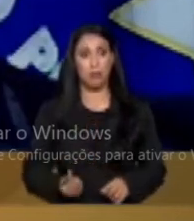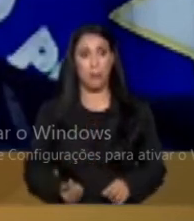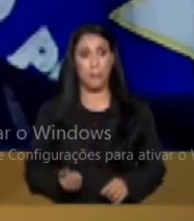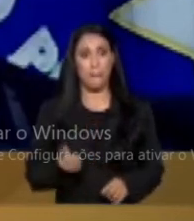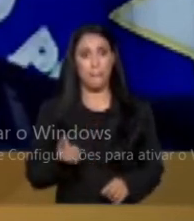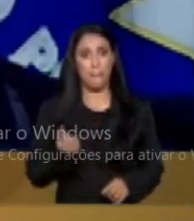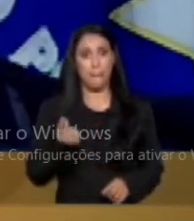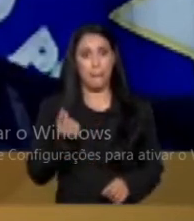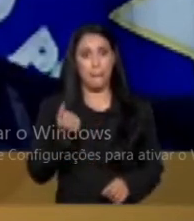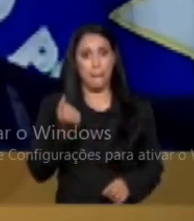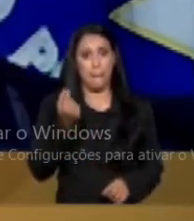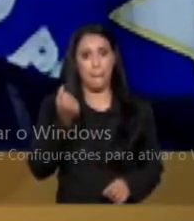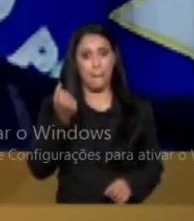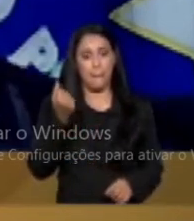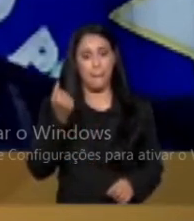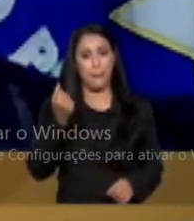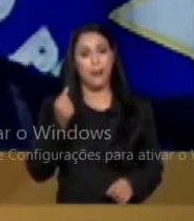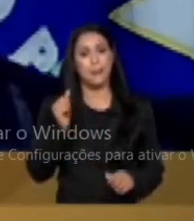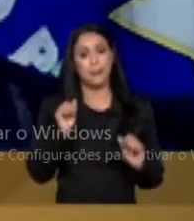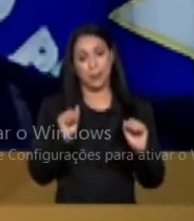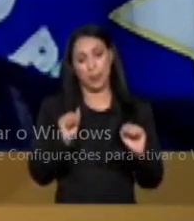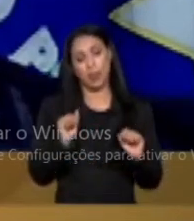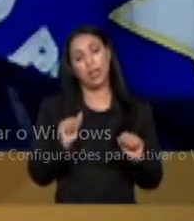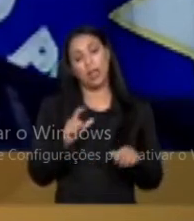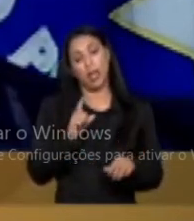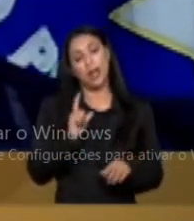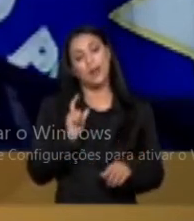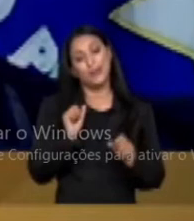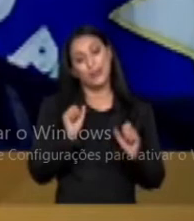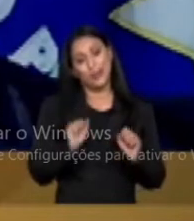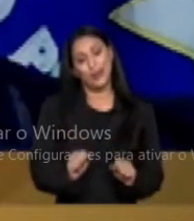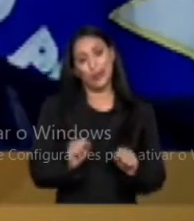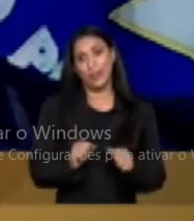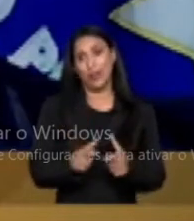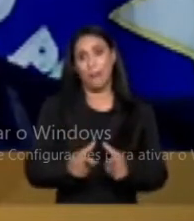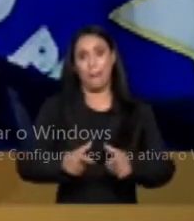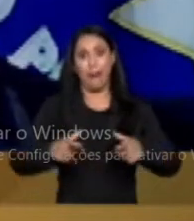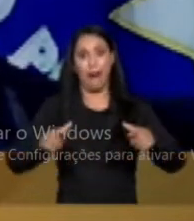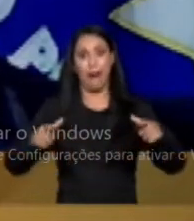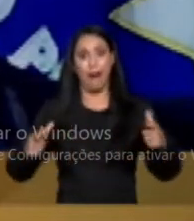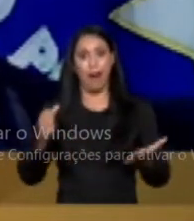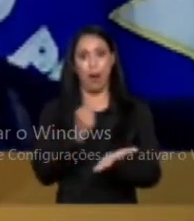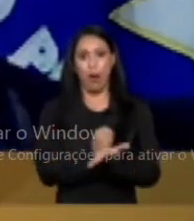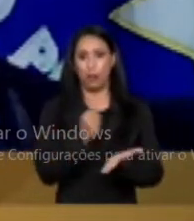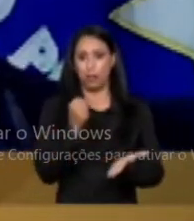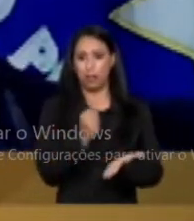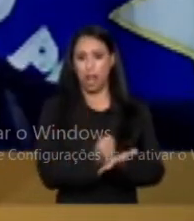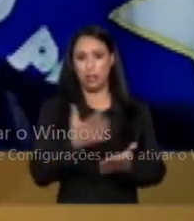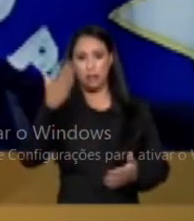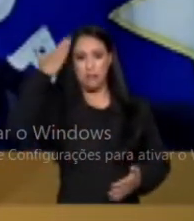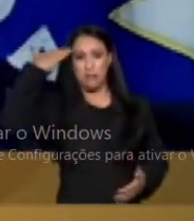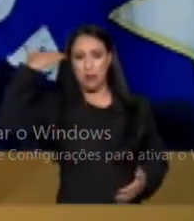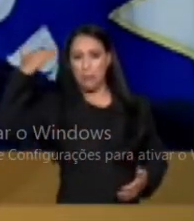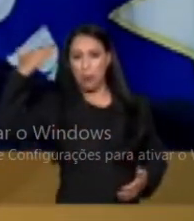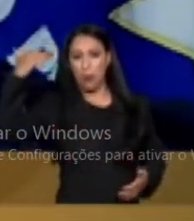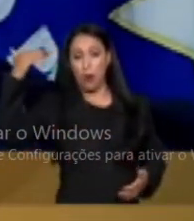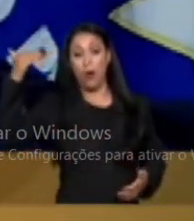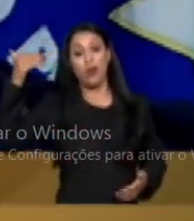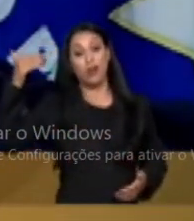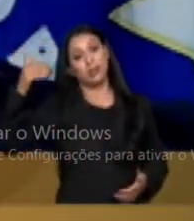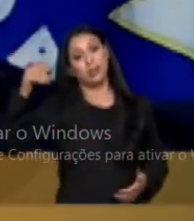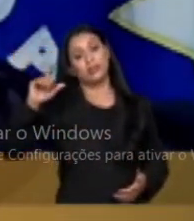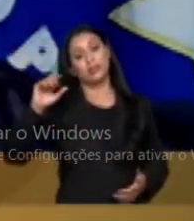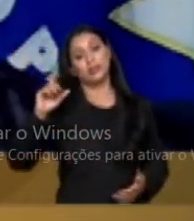tem mais condições de sustentar grandes contratos com grandes artistas. Quem